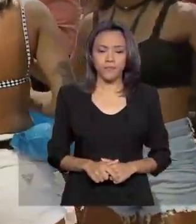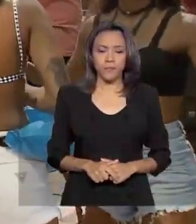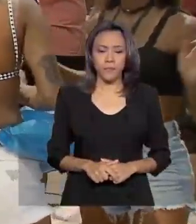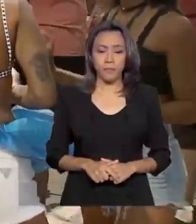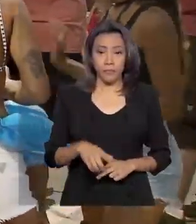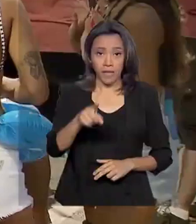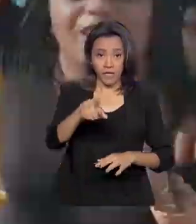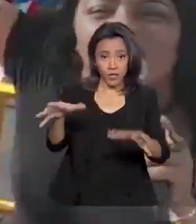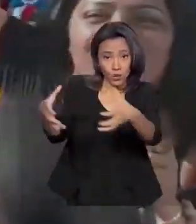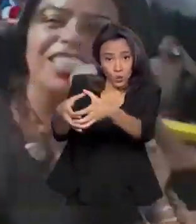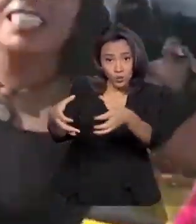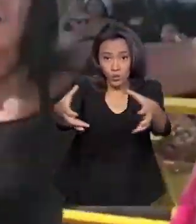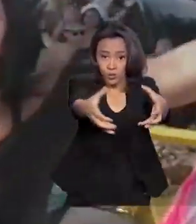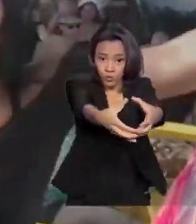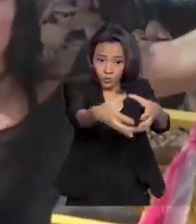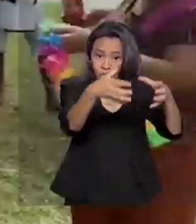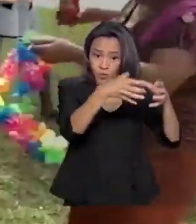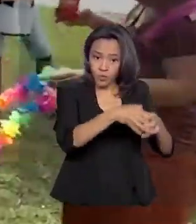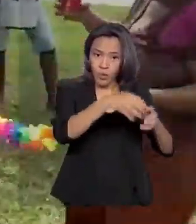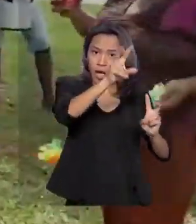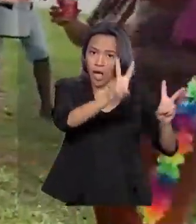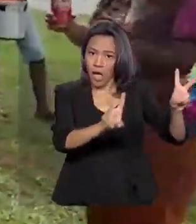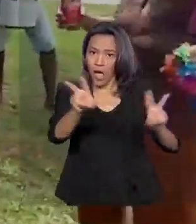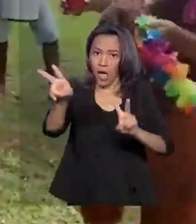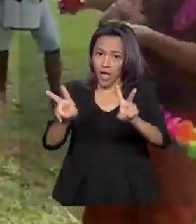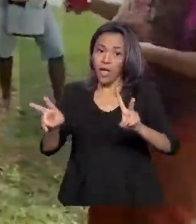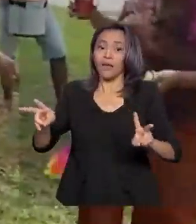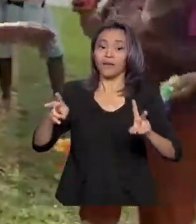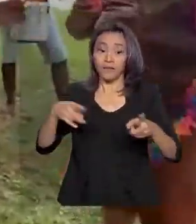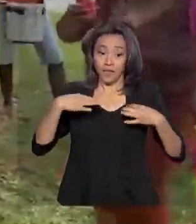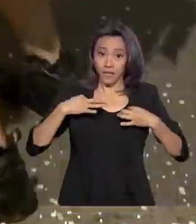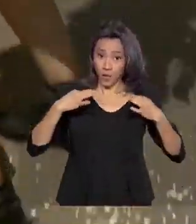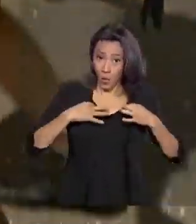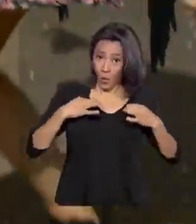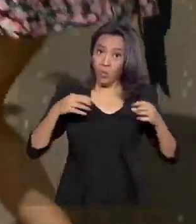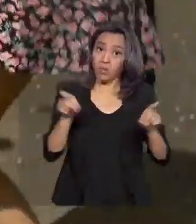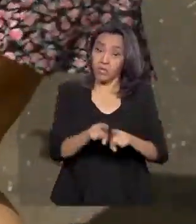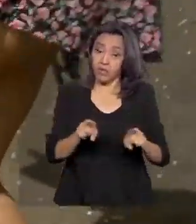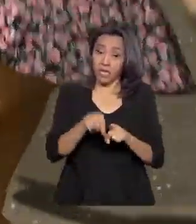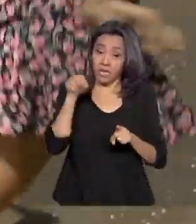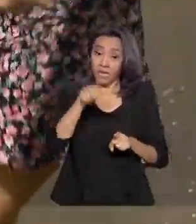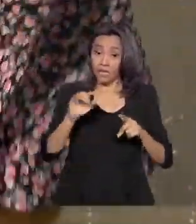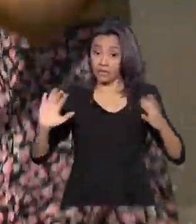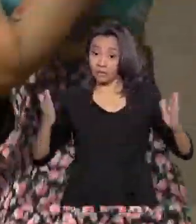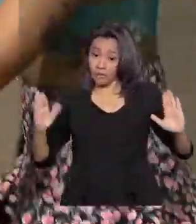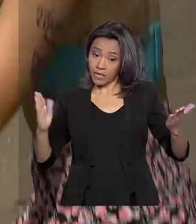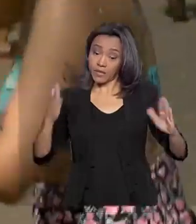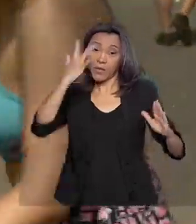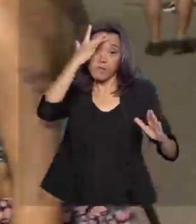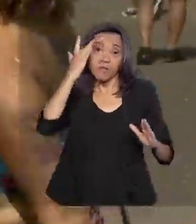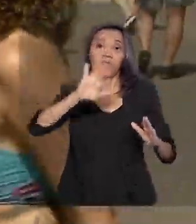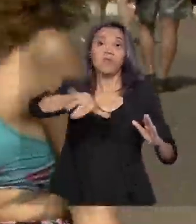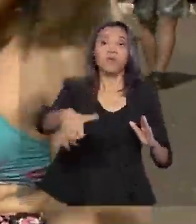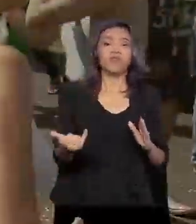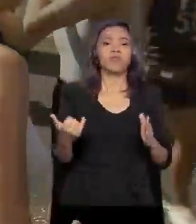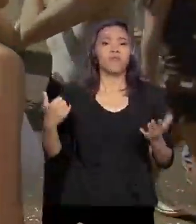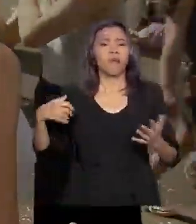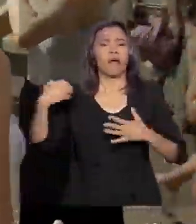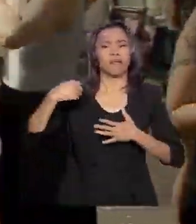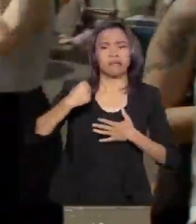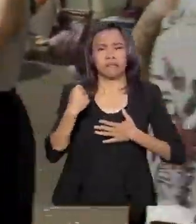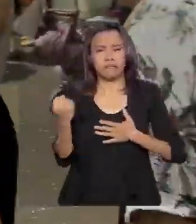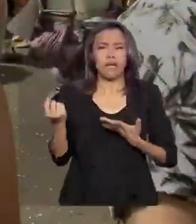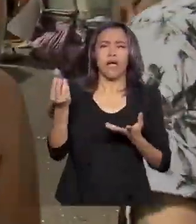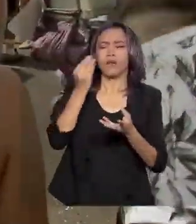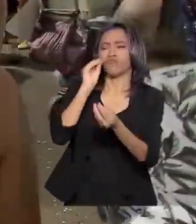Os bloquinhos estão na rua e as fantasias também. Nessa época, muita gente aproveita para dançar muito,